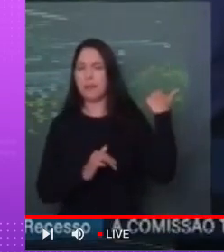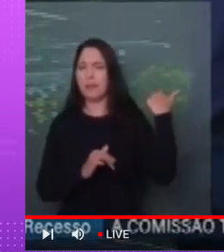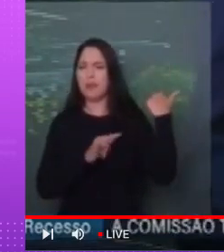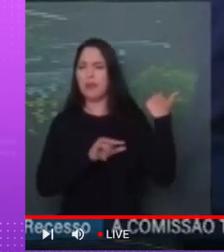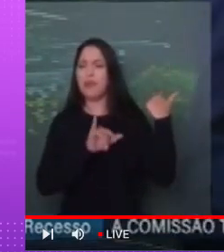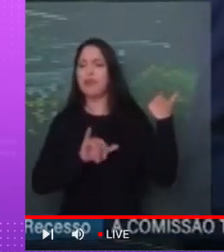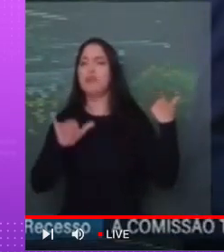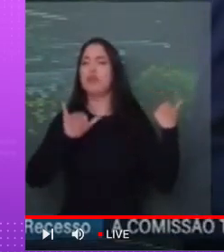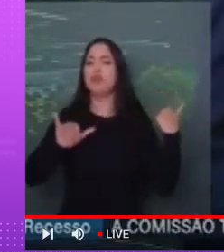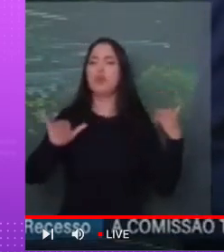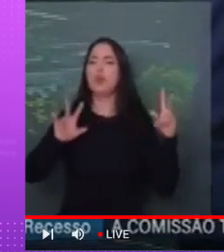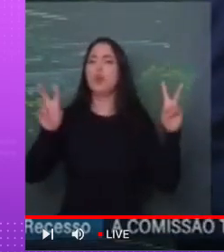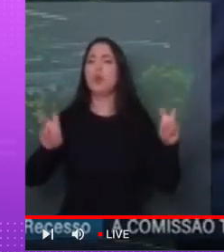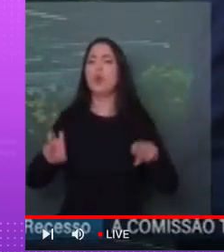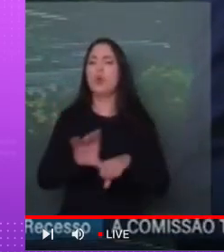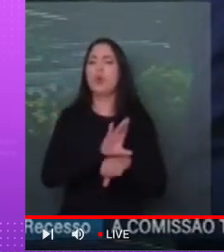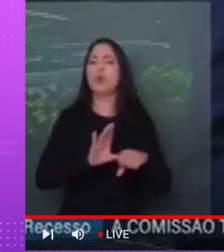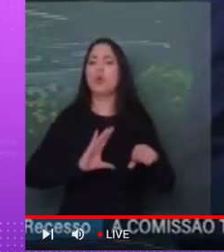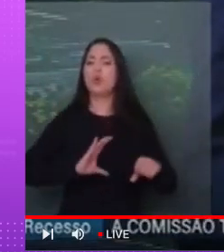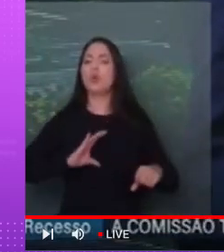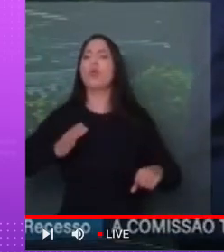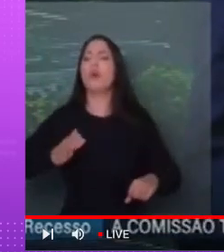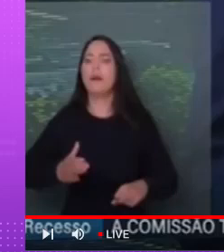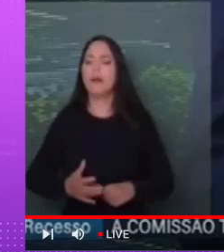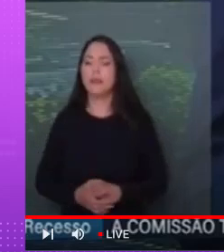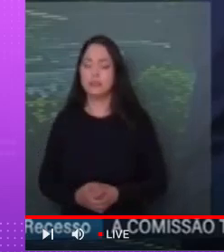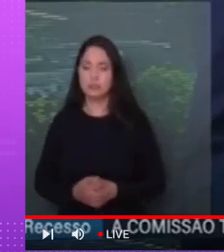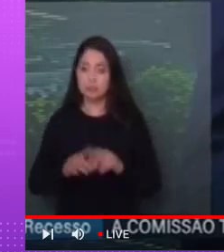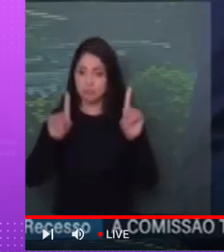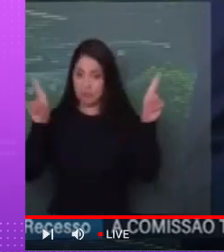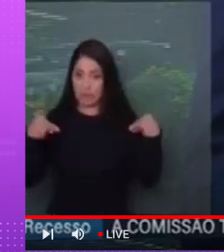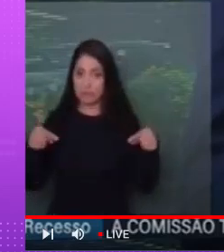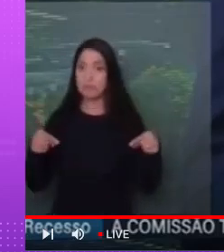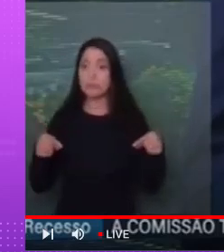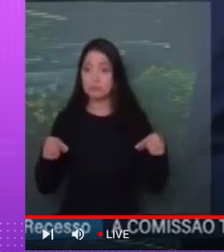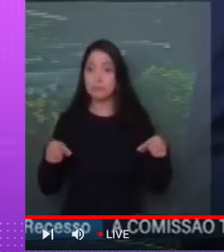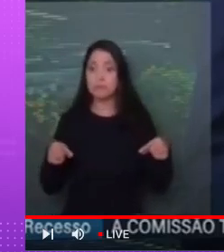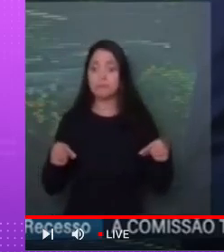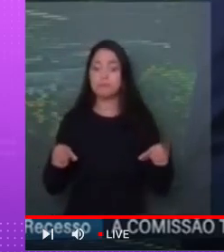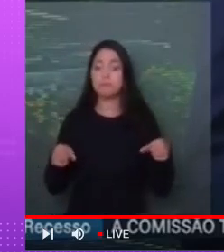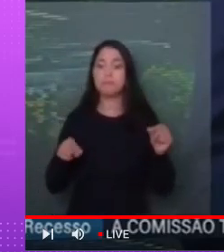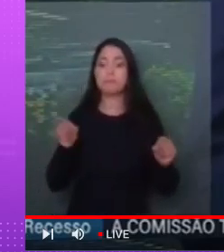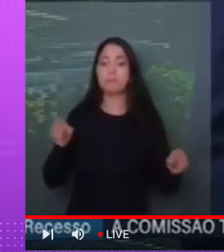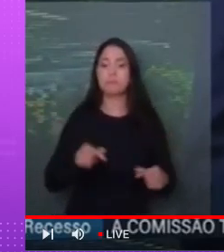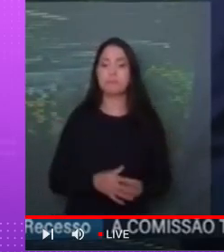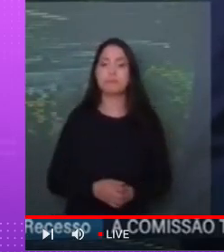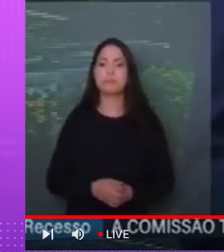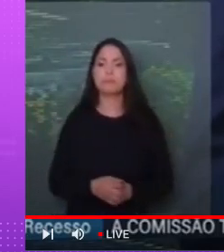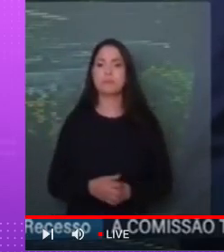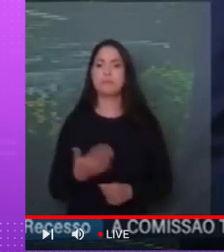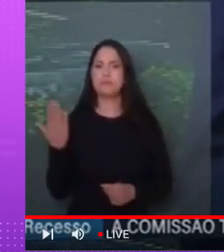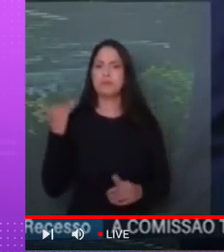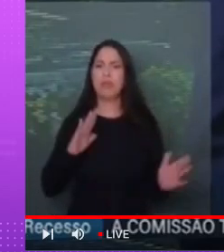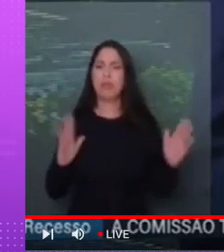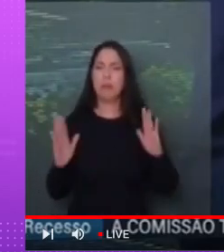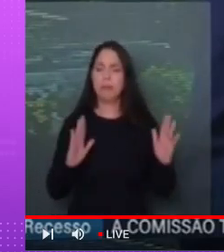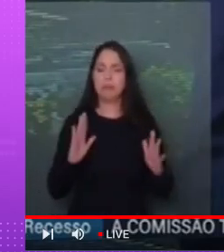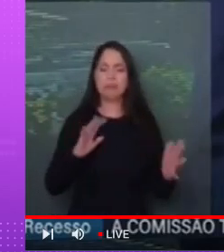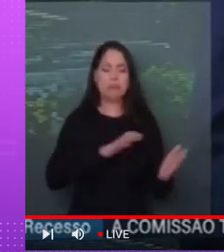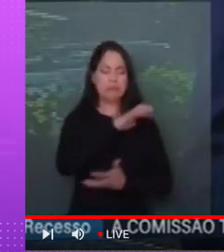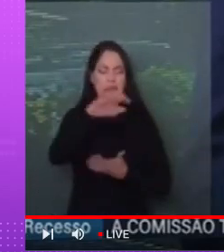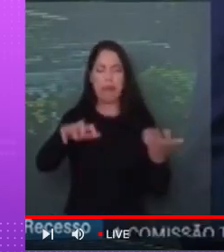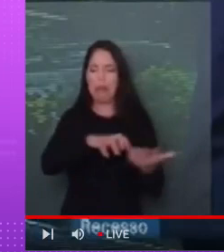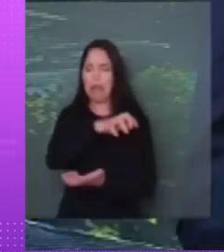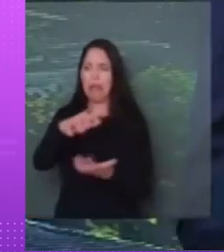em praça pública, inclusive. Aí, no dia da comemoração, tem mais uma operação para prender pessoas.